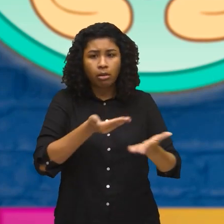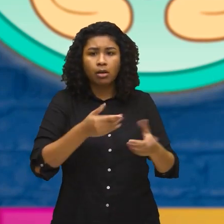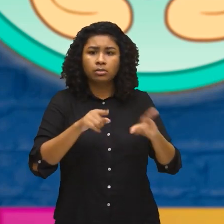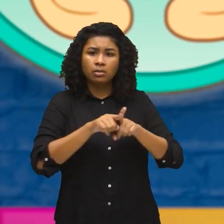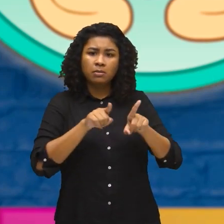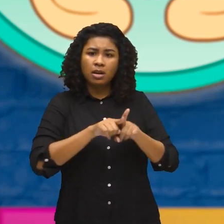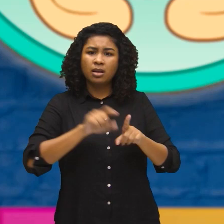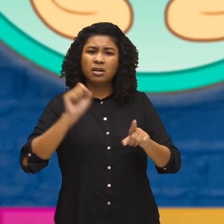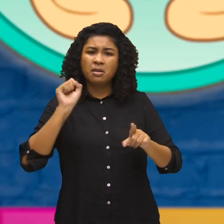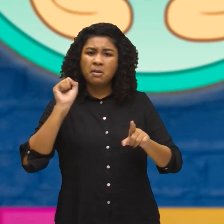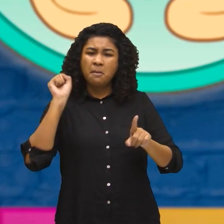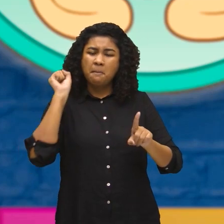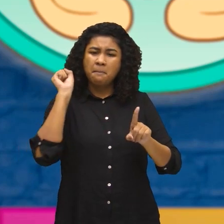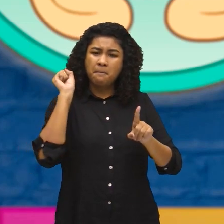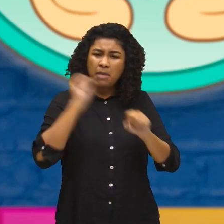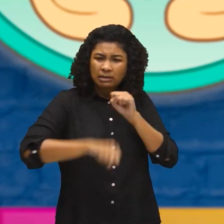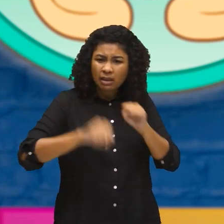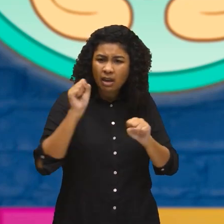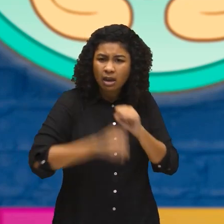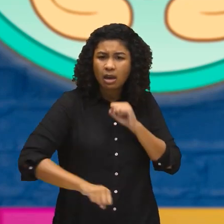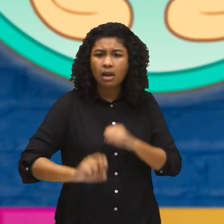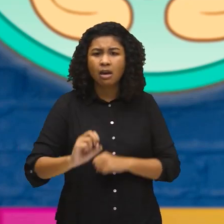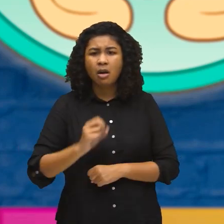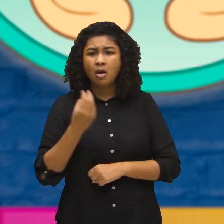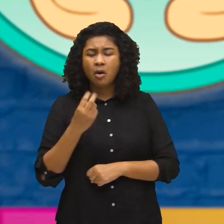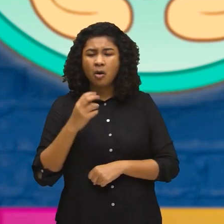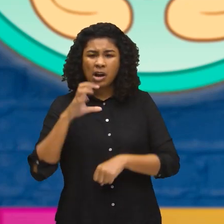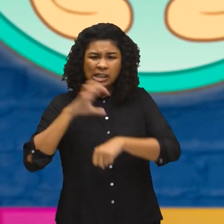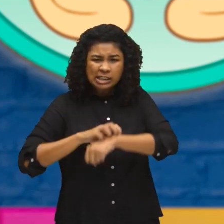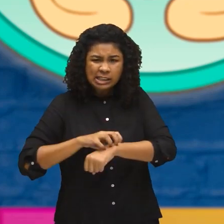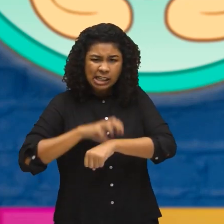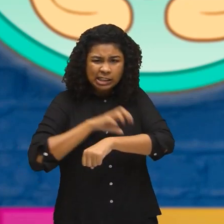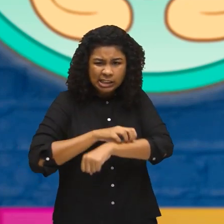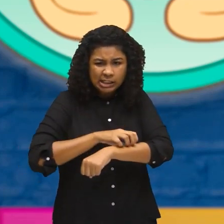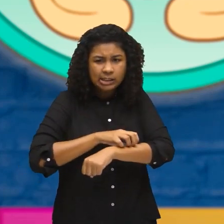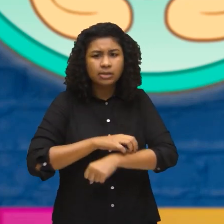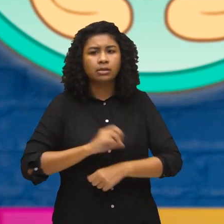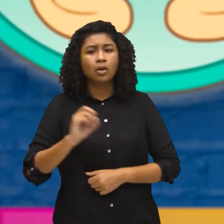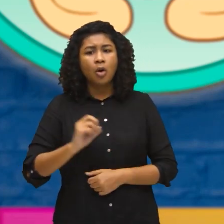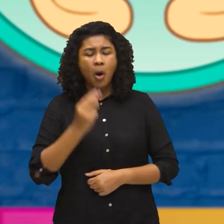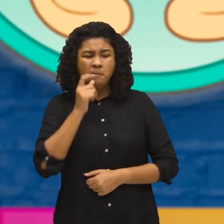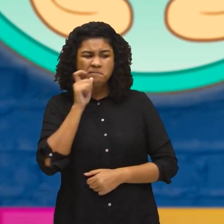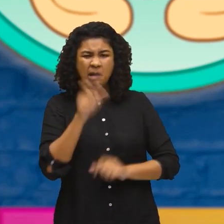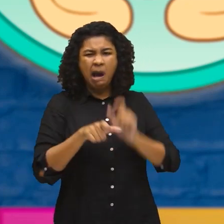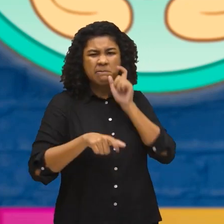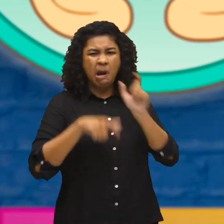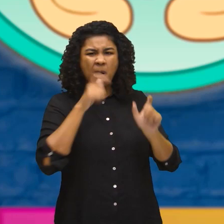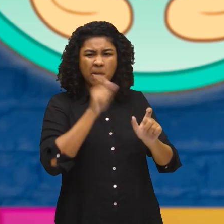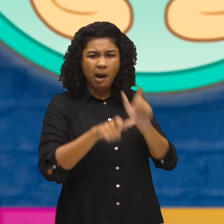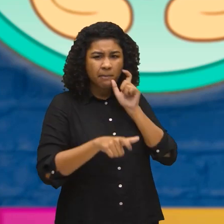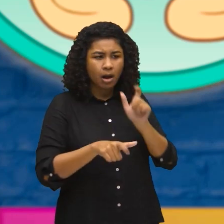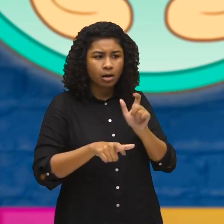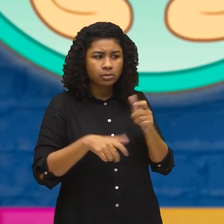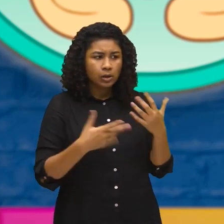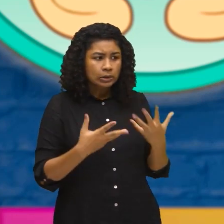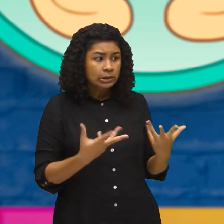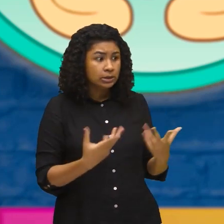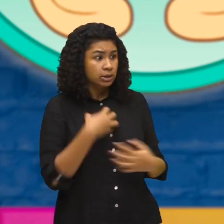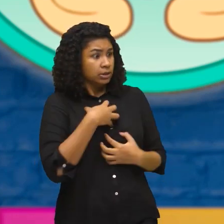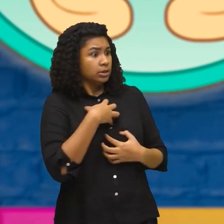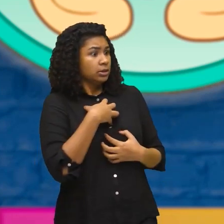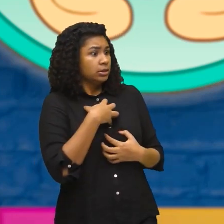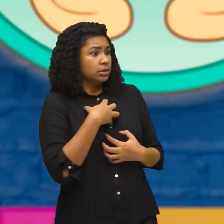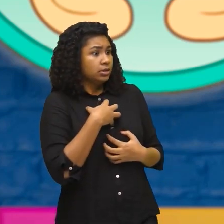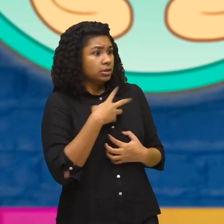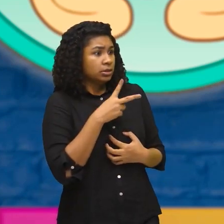xingar, a criança, quando presencia isso na escola, ela começa a ter um medo, né? Então, ela chega em casa e se